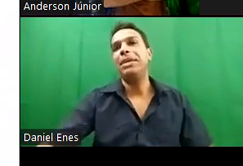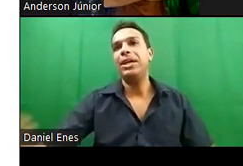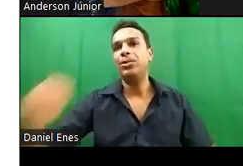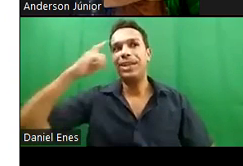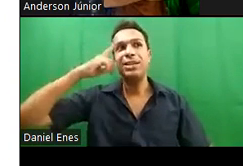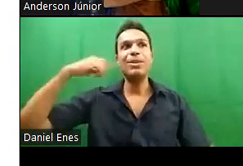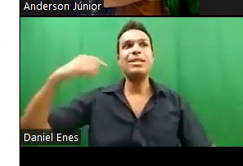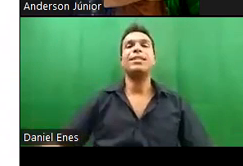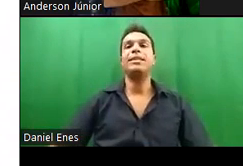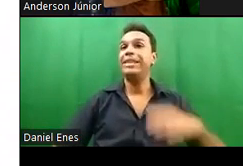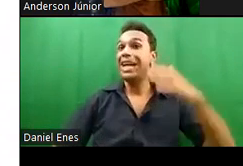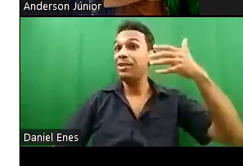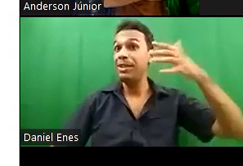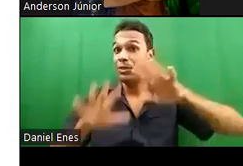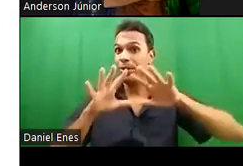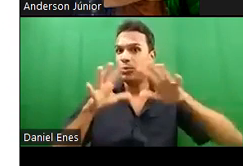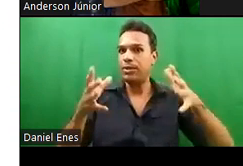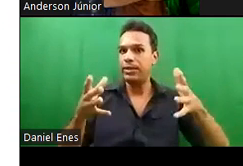segundo elemento na